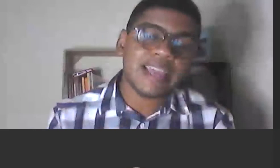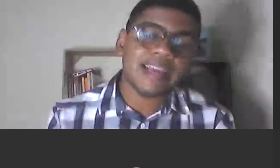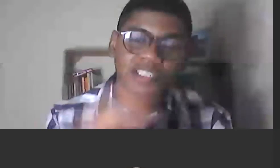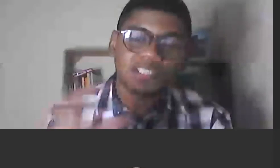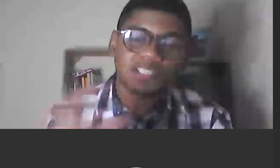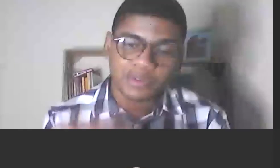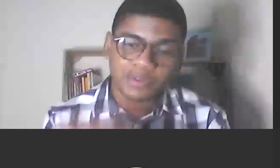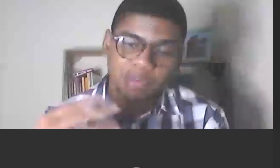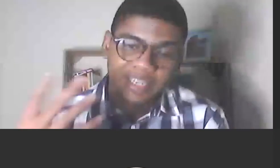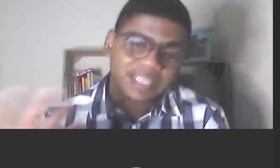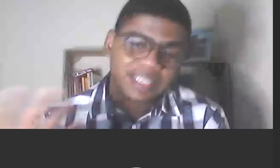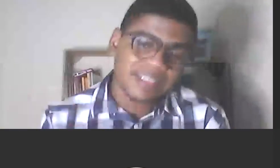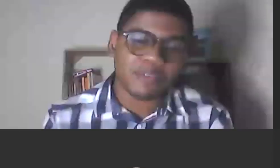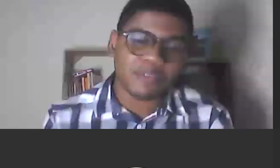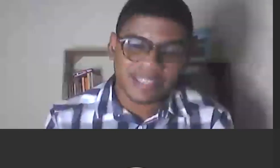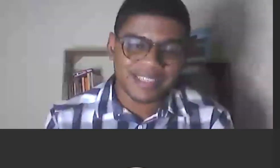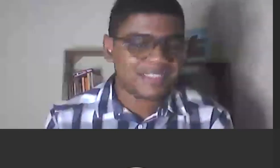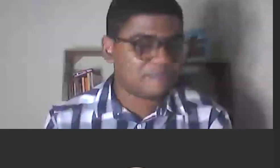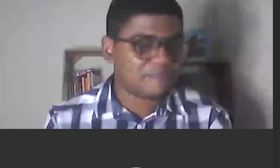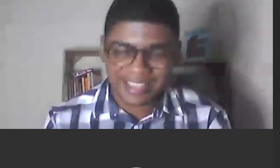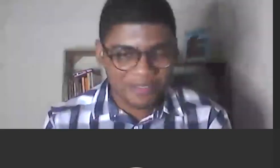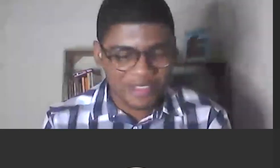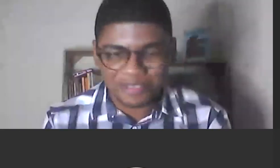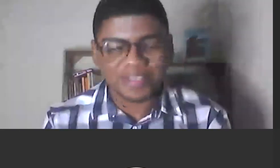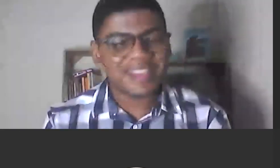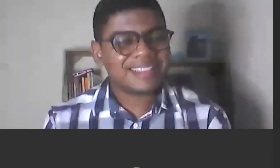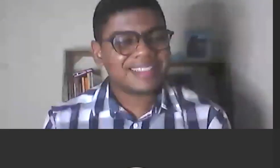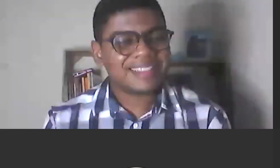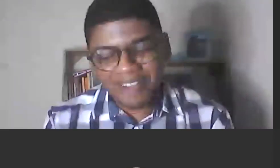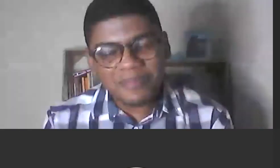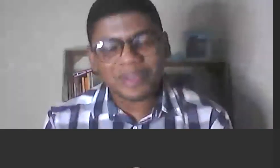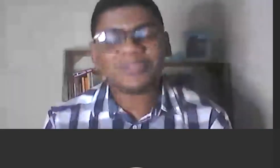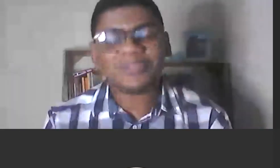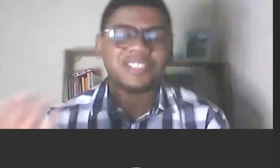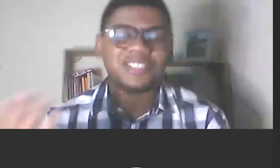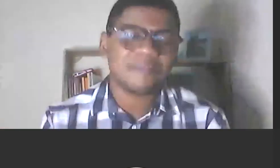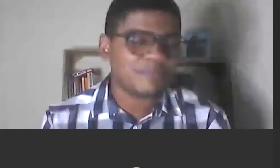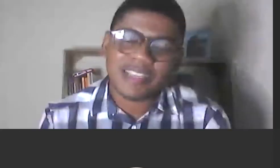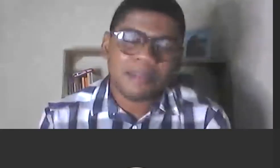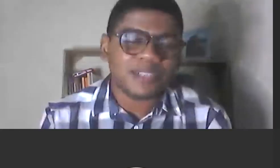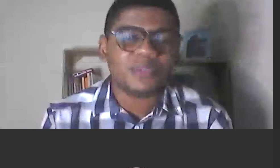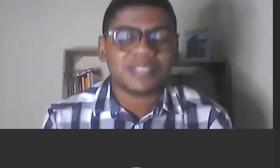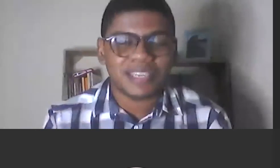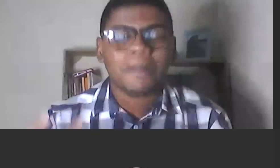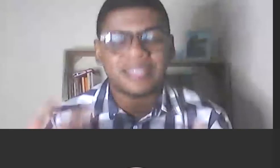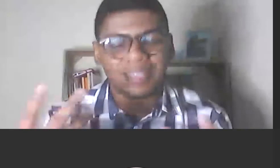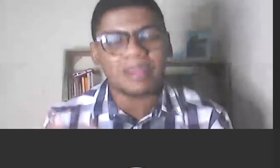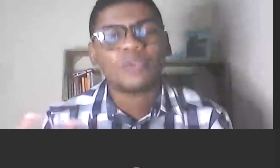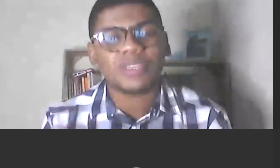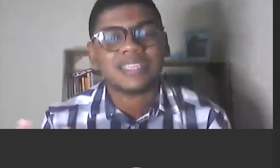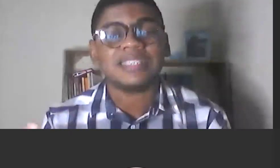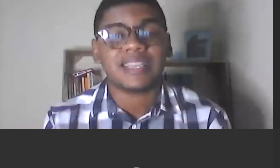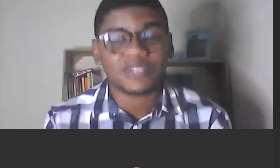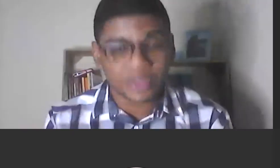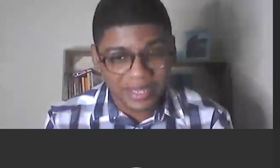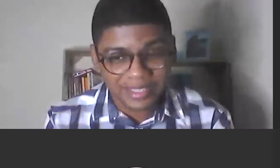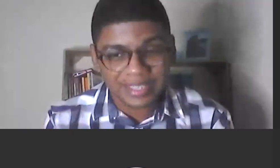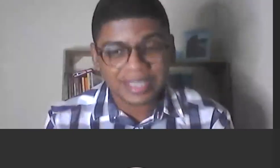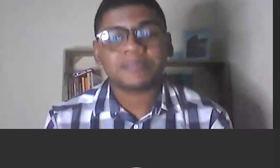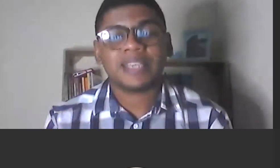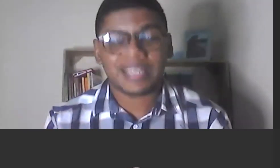a ideia que eu queria trazer para vocês, né, pena que o vídeo trava muito e vocês de repente não conseguiram perceber todas